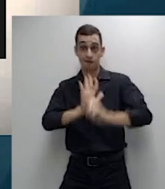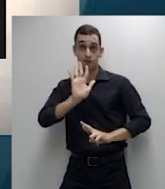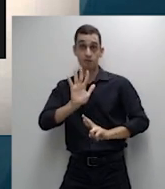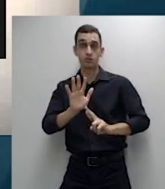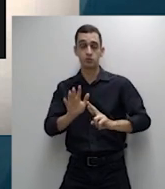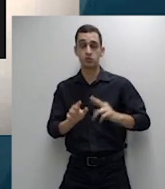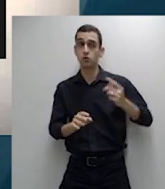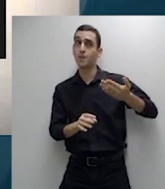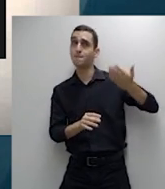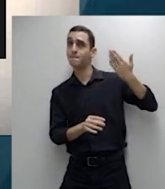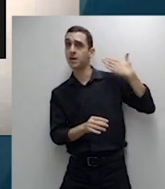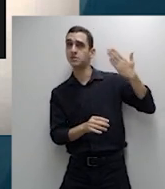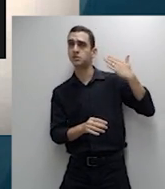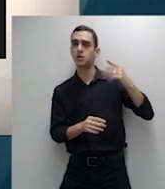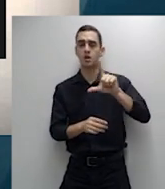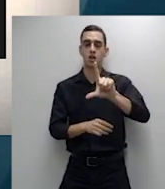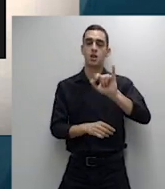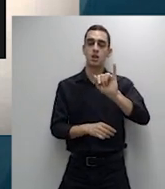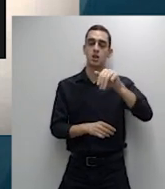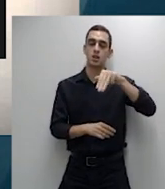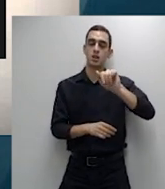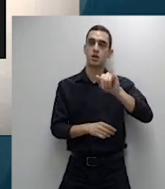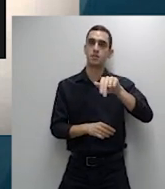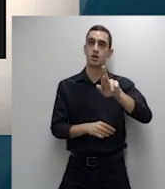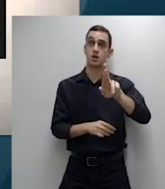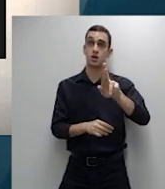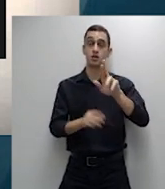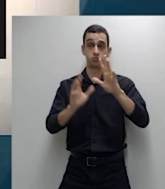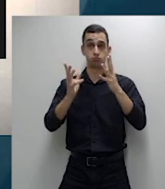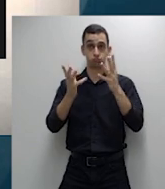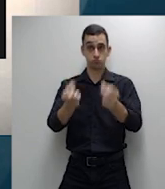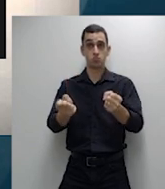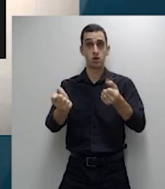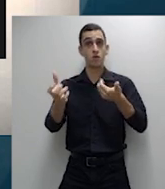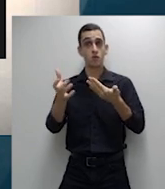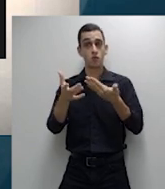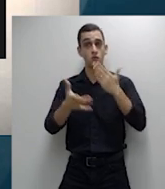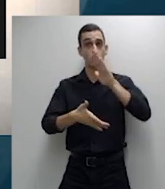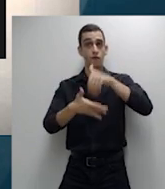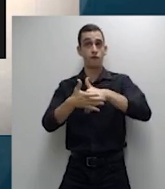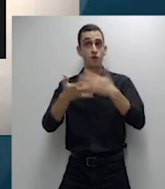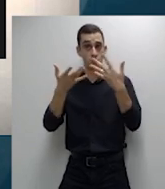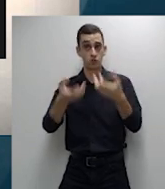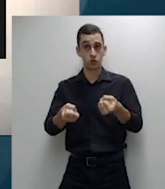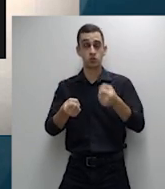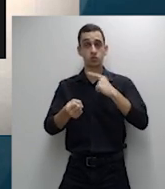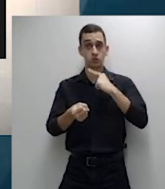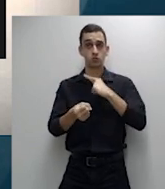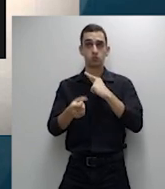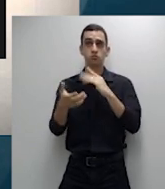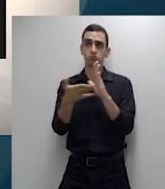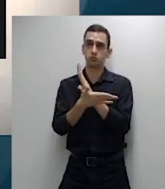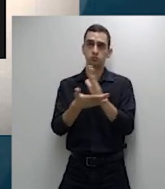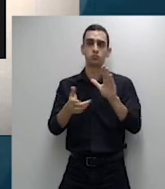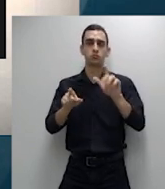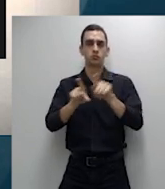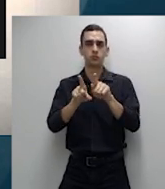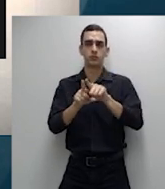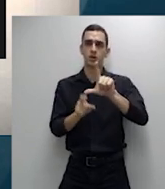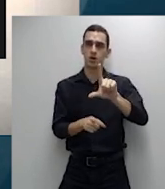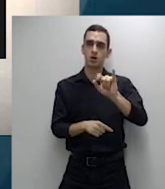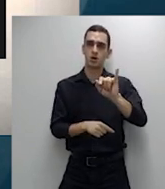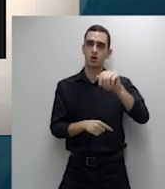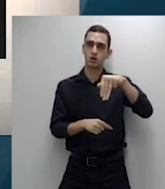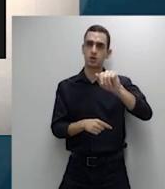antes mesmo do julgamento votou favorável pela concessão da ordem com lhe conceder a medida liminar para participação